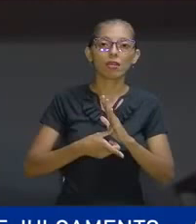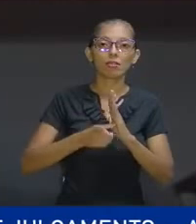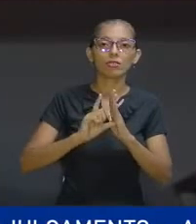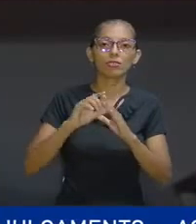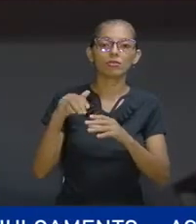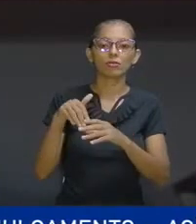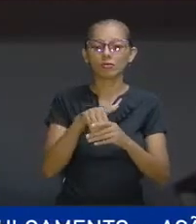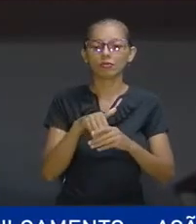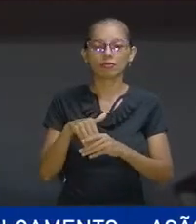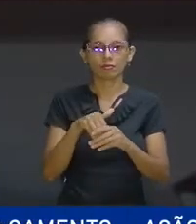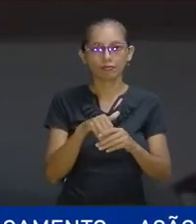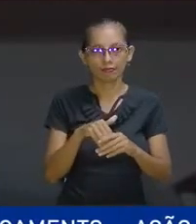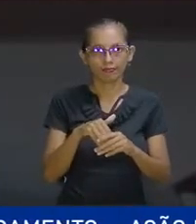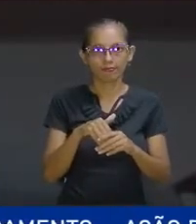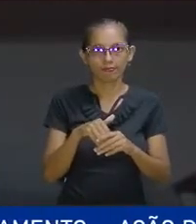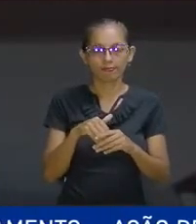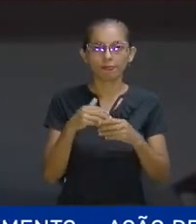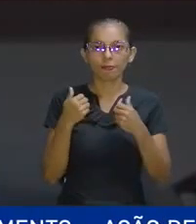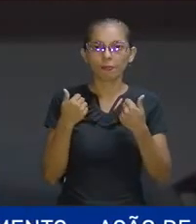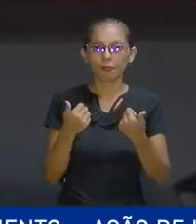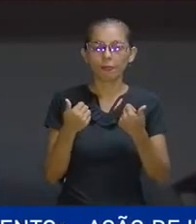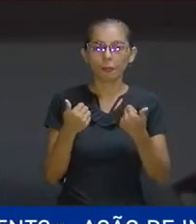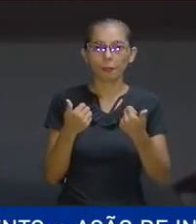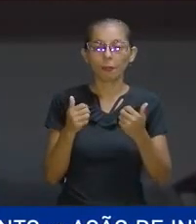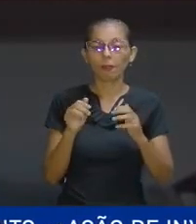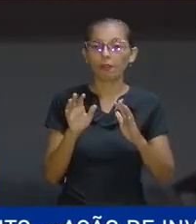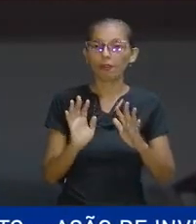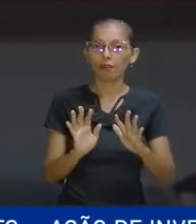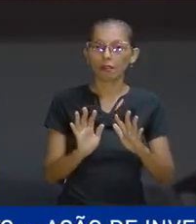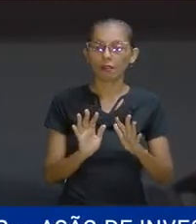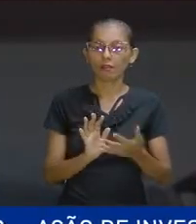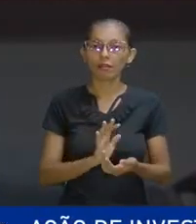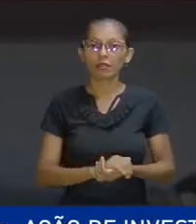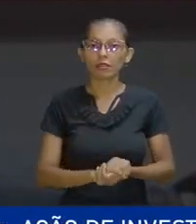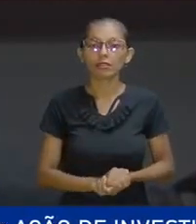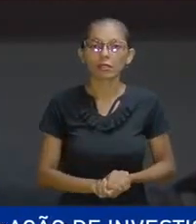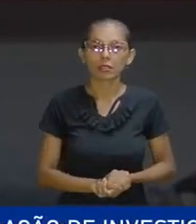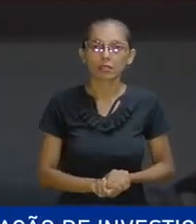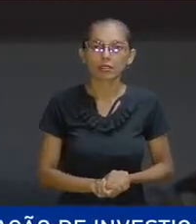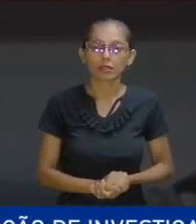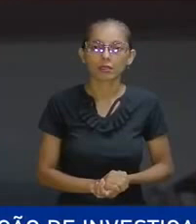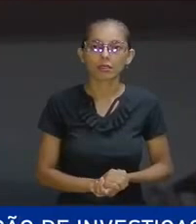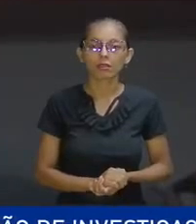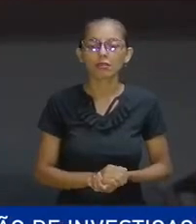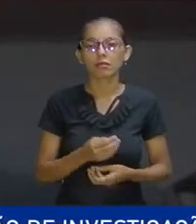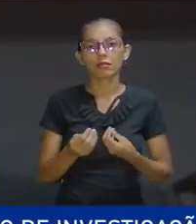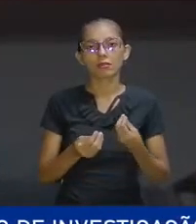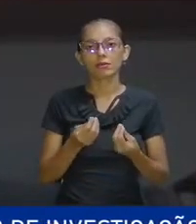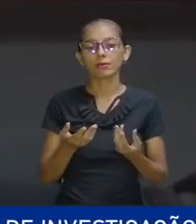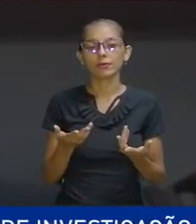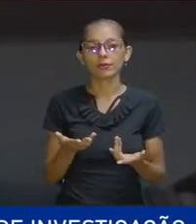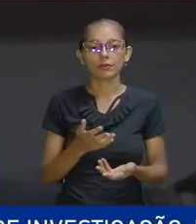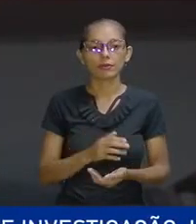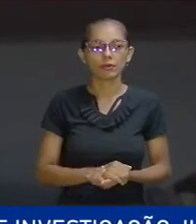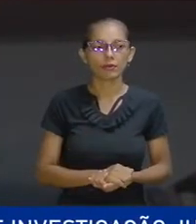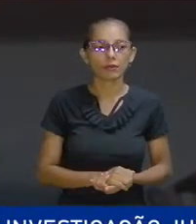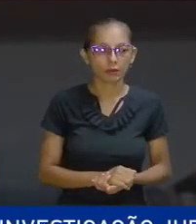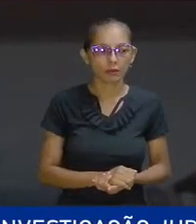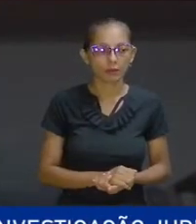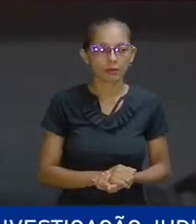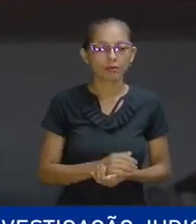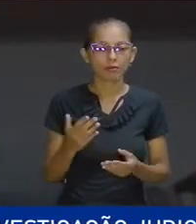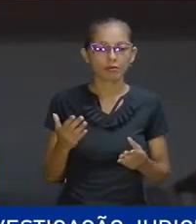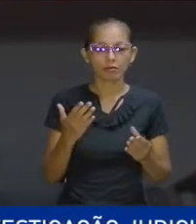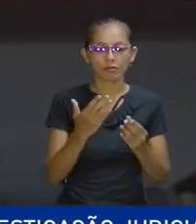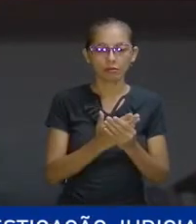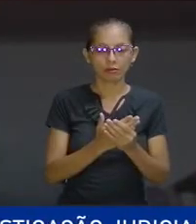eleições. Então, ainda que nós não somos ingênuos, ainda que na prática, né, o processo de